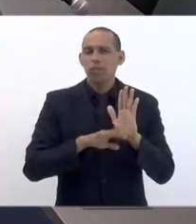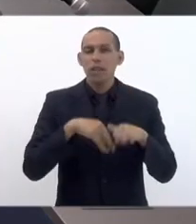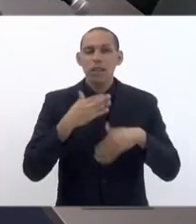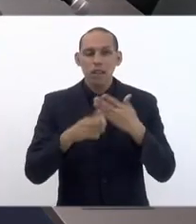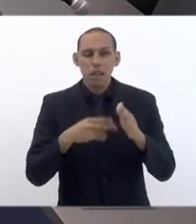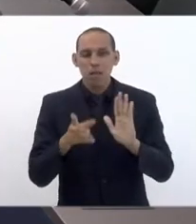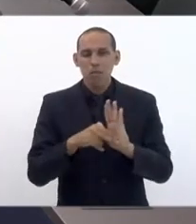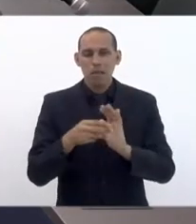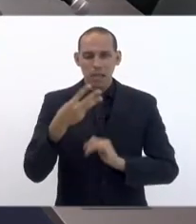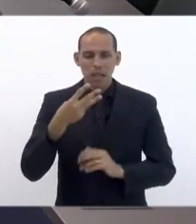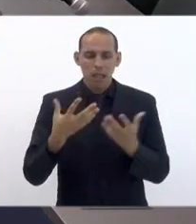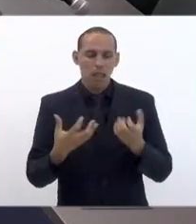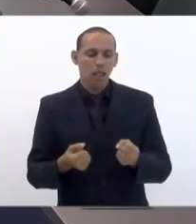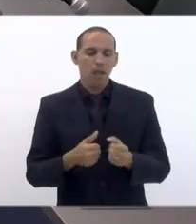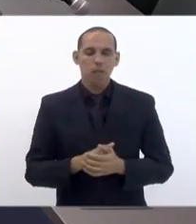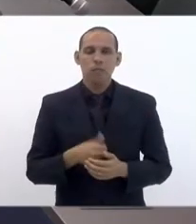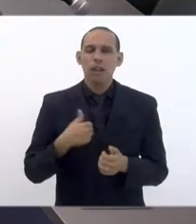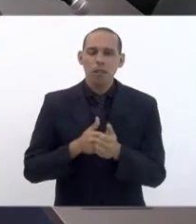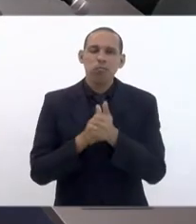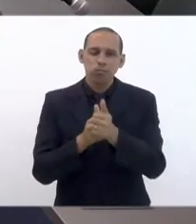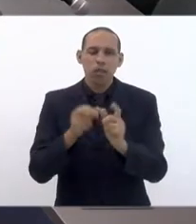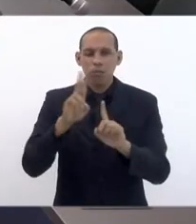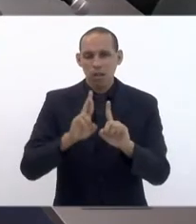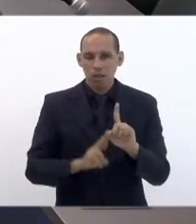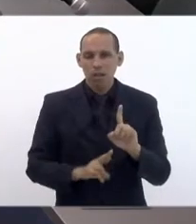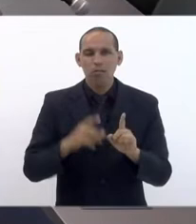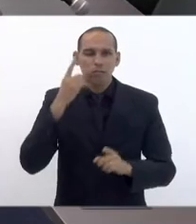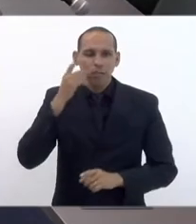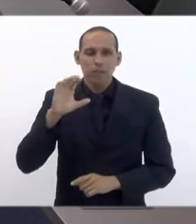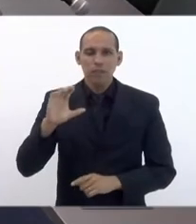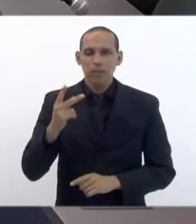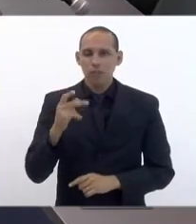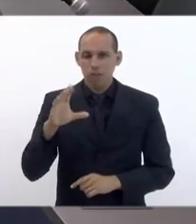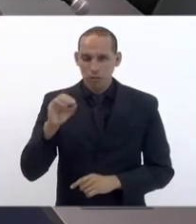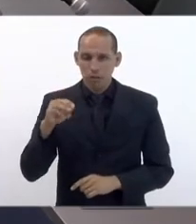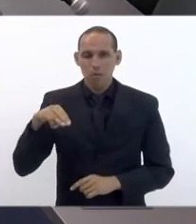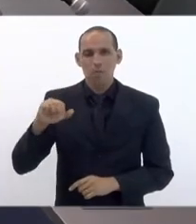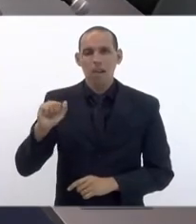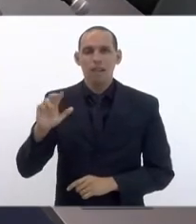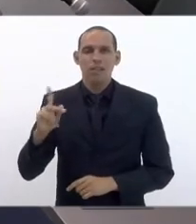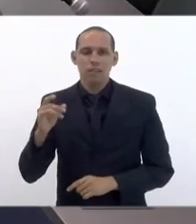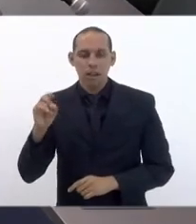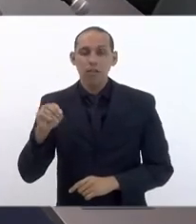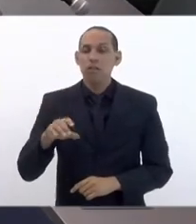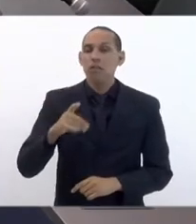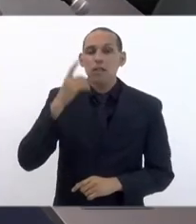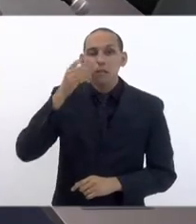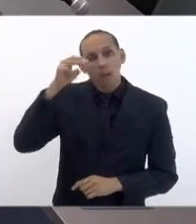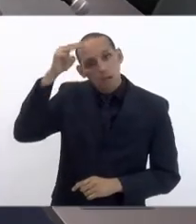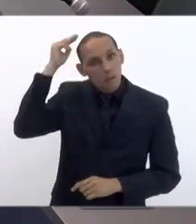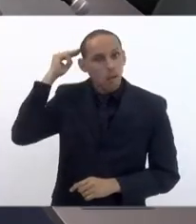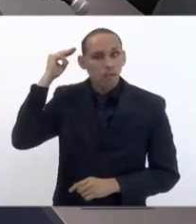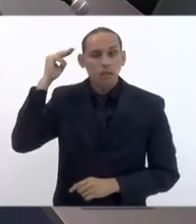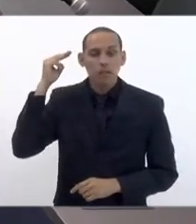3 sem problema. Tá bom. Vou acompanhar o relator do deputado Chico Machado. Sem problema. Deputado Márcio Pacheco. Vamos quebrar a corrente